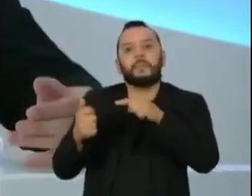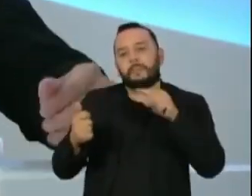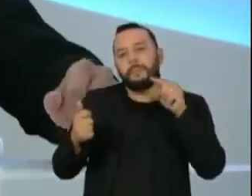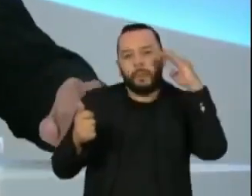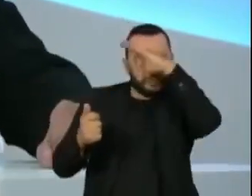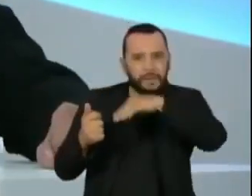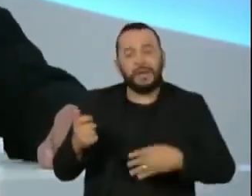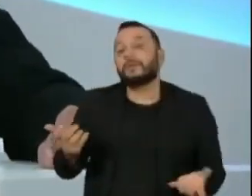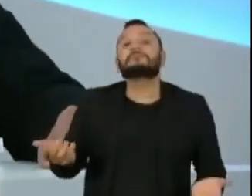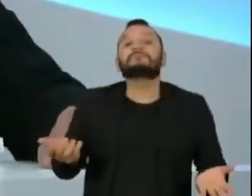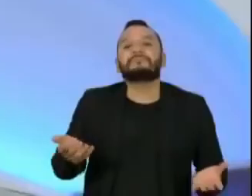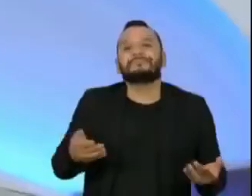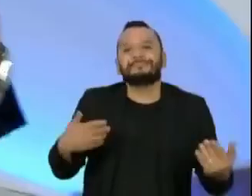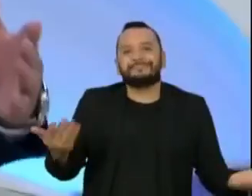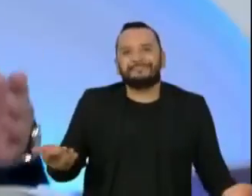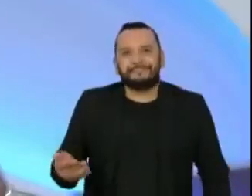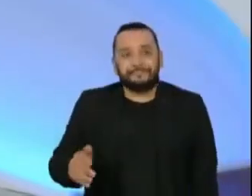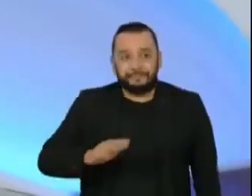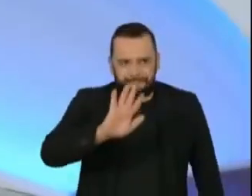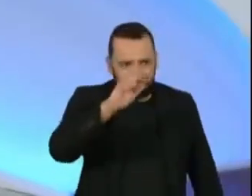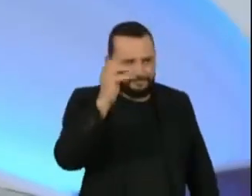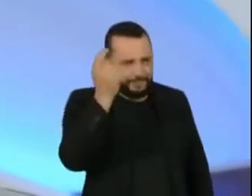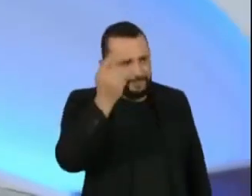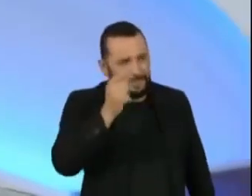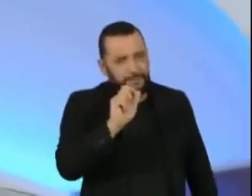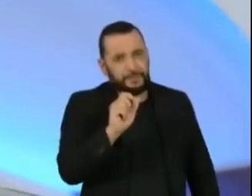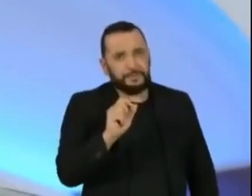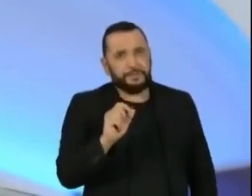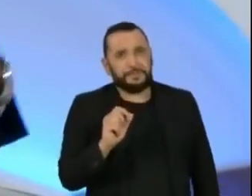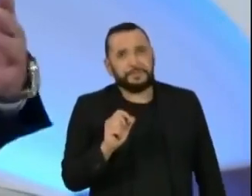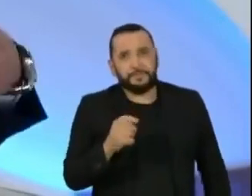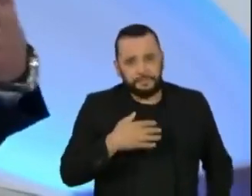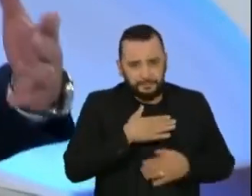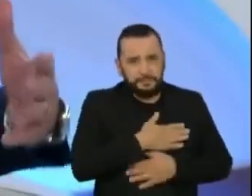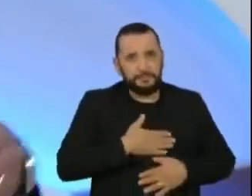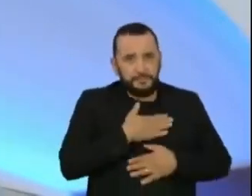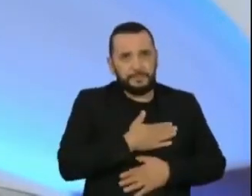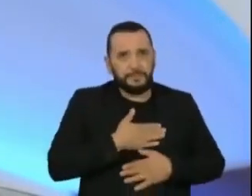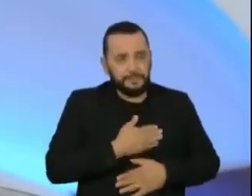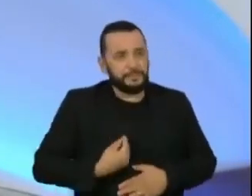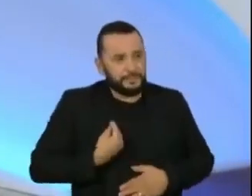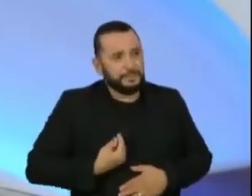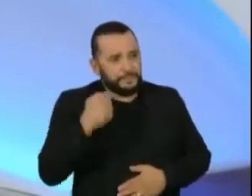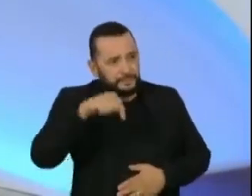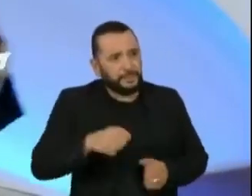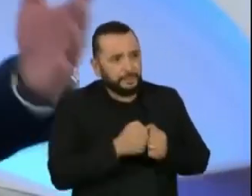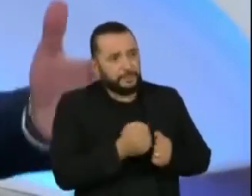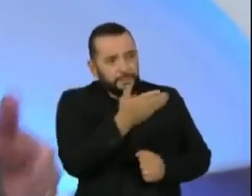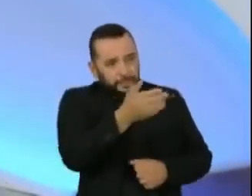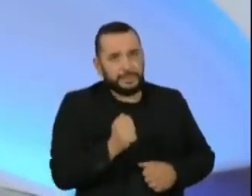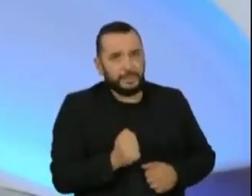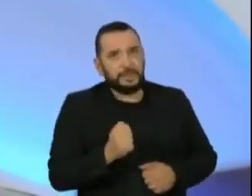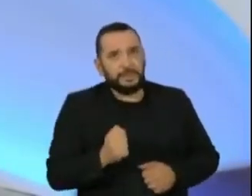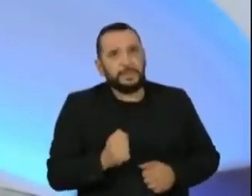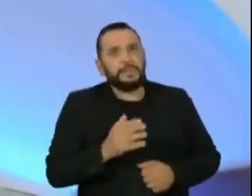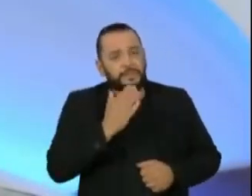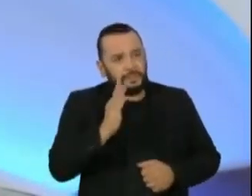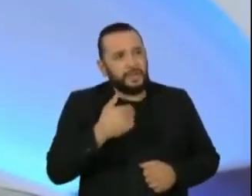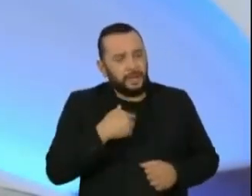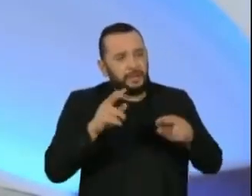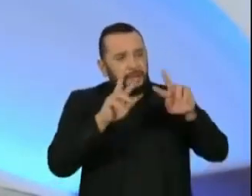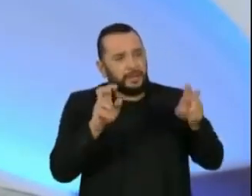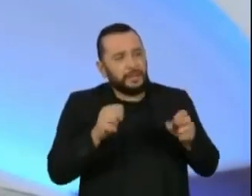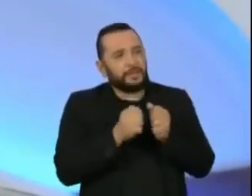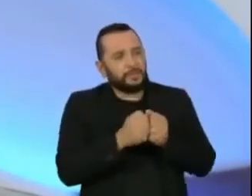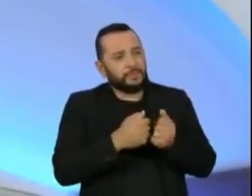é a que prevalece? Luiz, primeiro, é um prazer aqui estar pessoalmente contigo. Nós já tratamos alguns temas junto